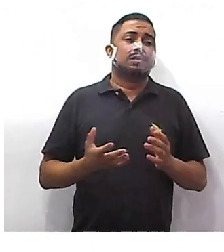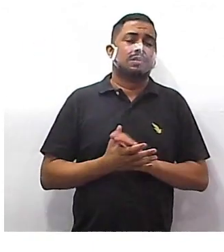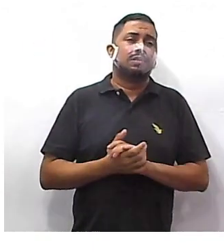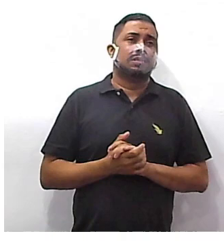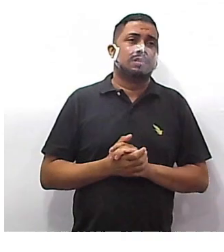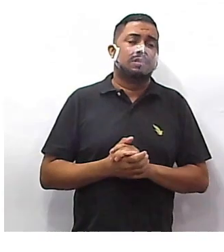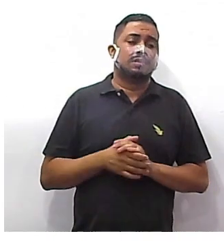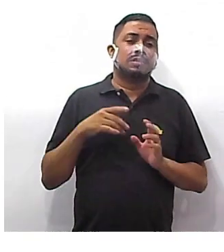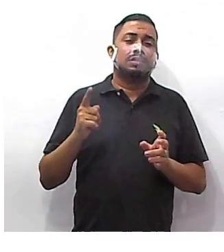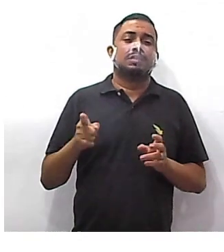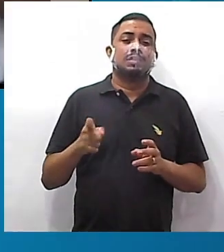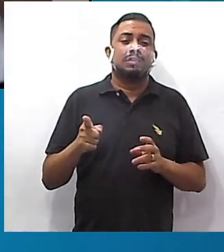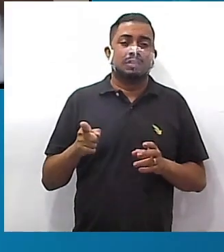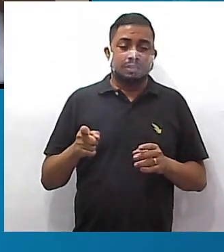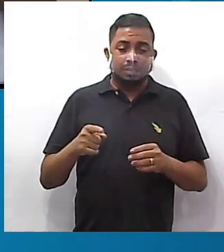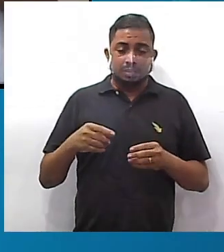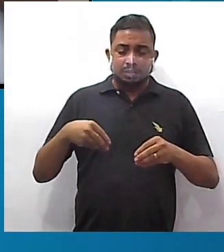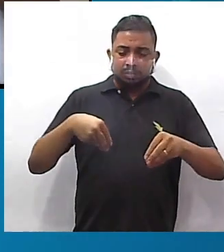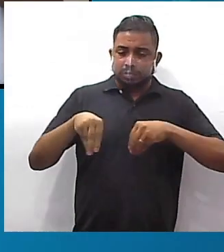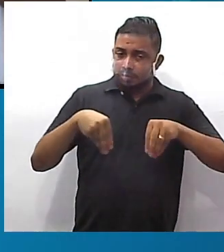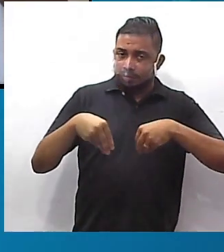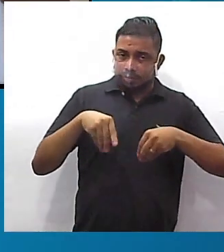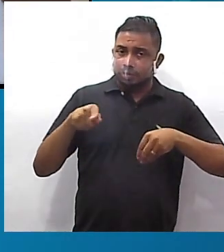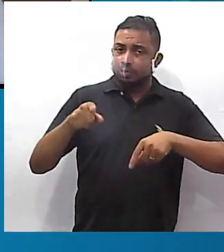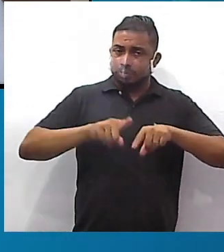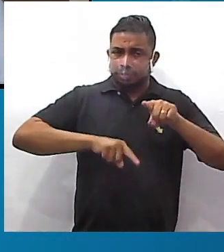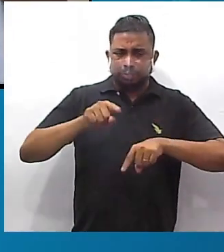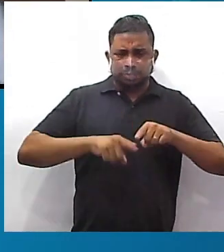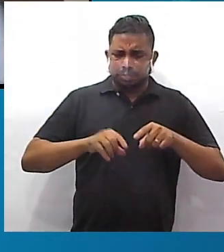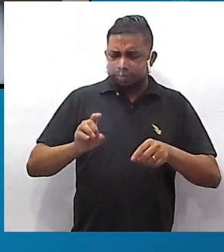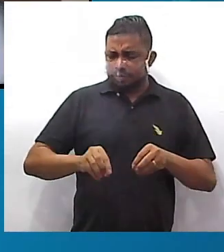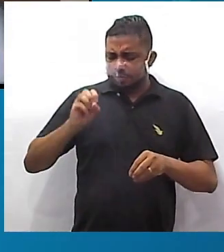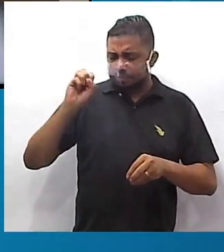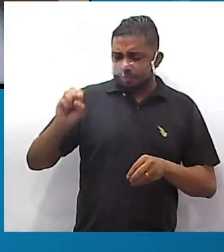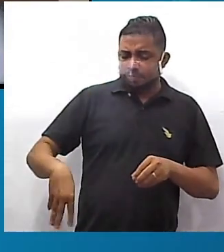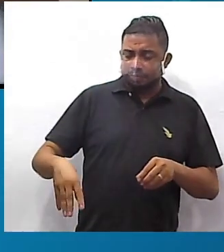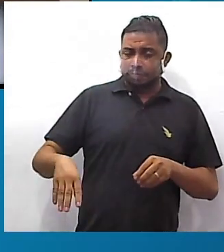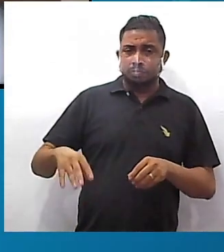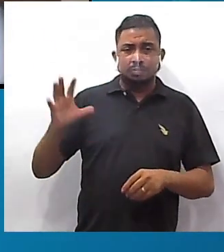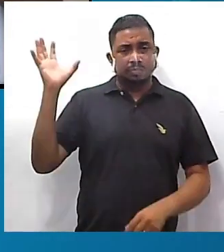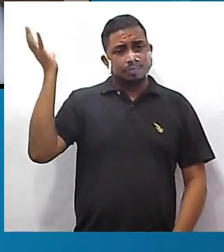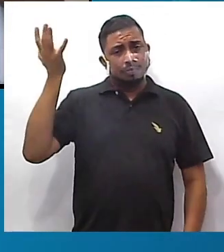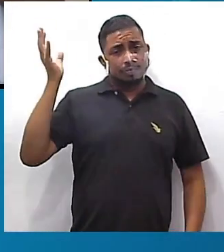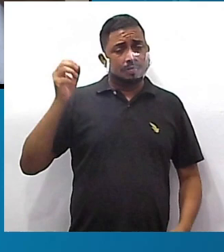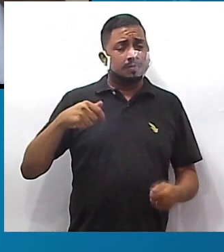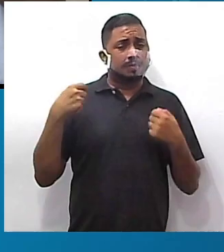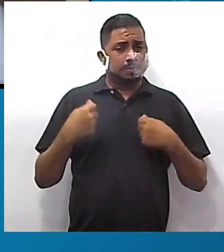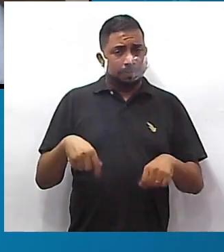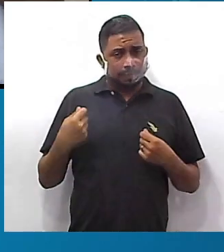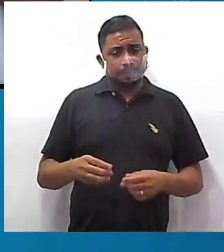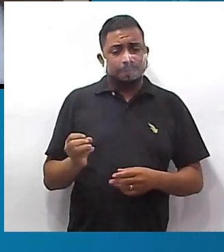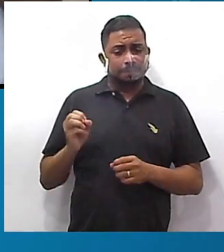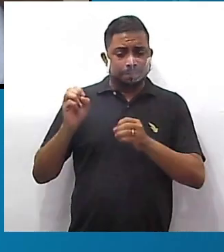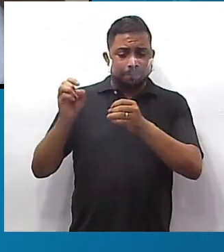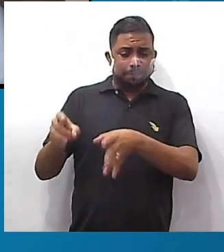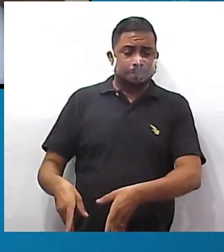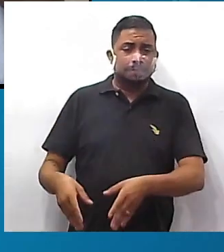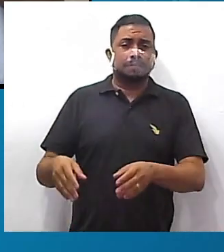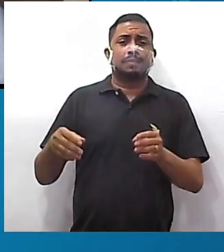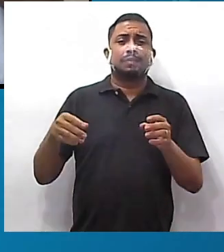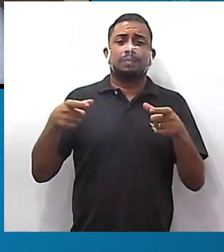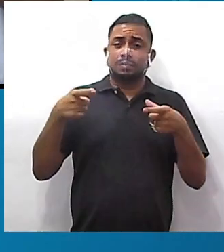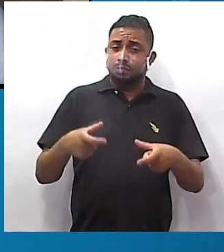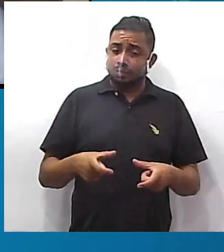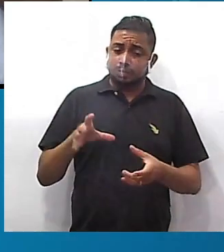as embalagens desses produtos não podem ser simplesmente descartadas no meio ambiente. Elas têm que ser descartadas em locais